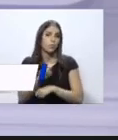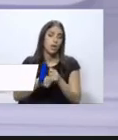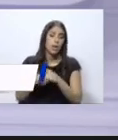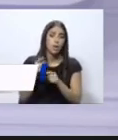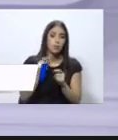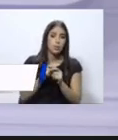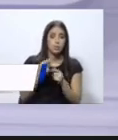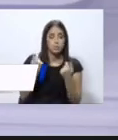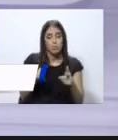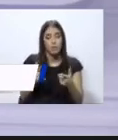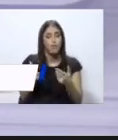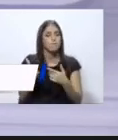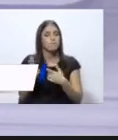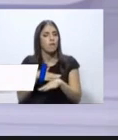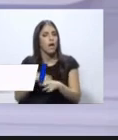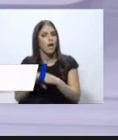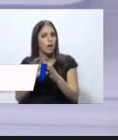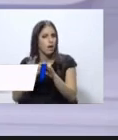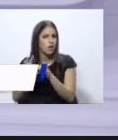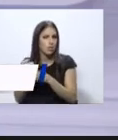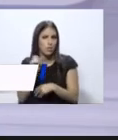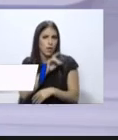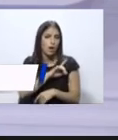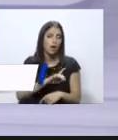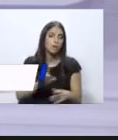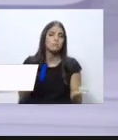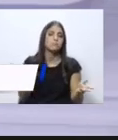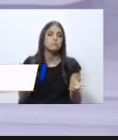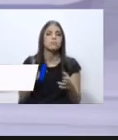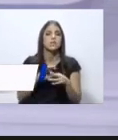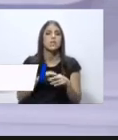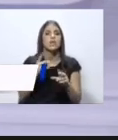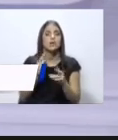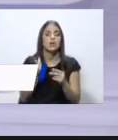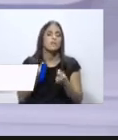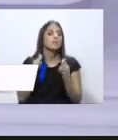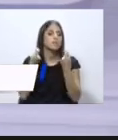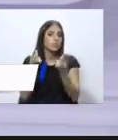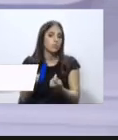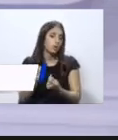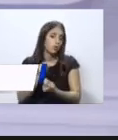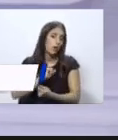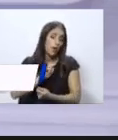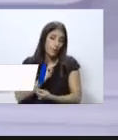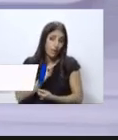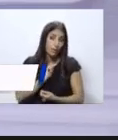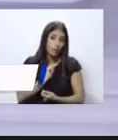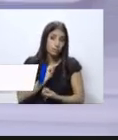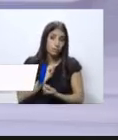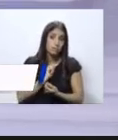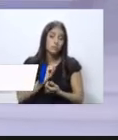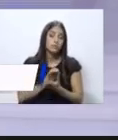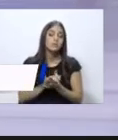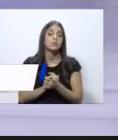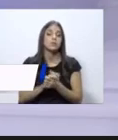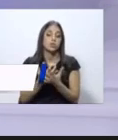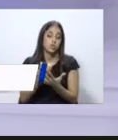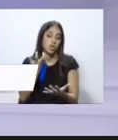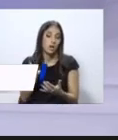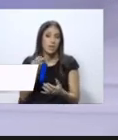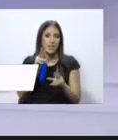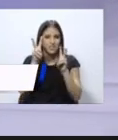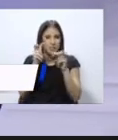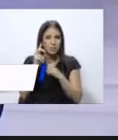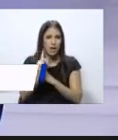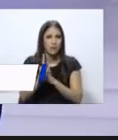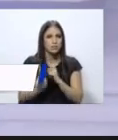todo sentido que haja esse investimento. E o caso, para mim, o caso paradigmático, todos